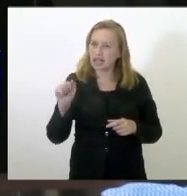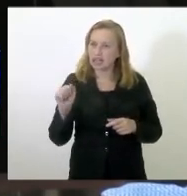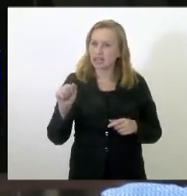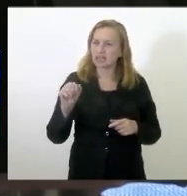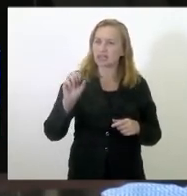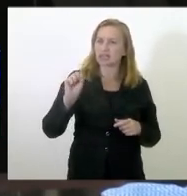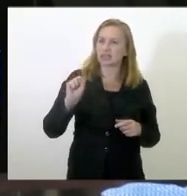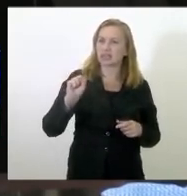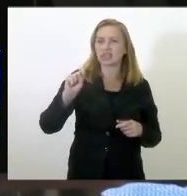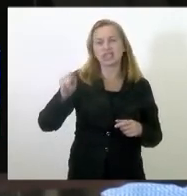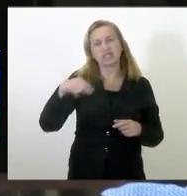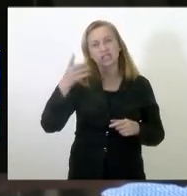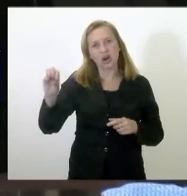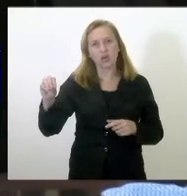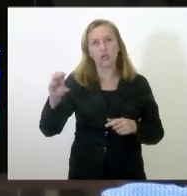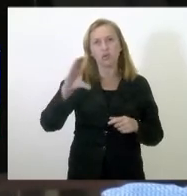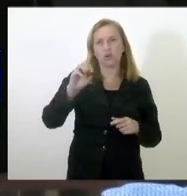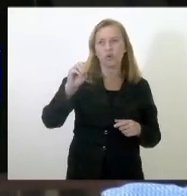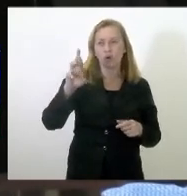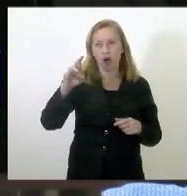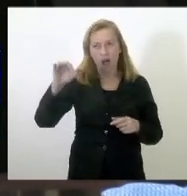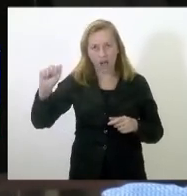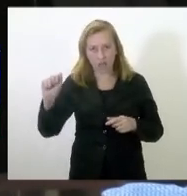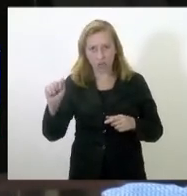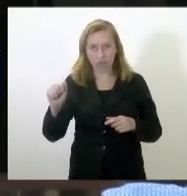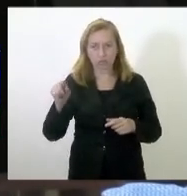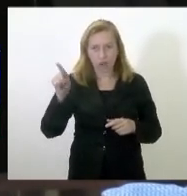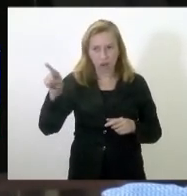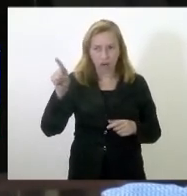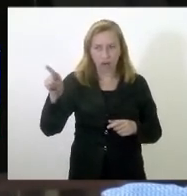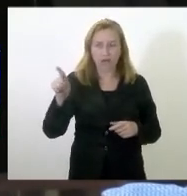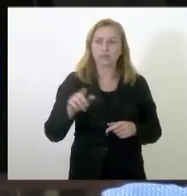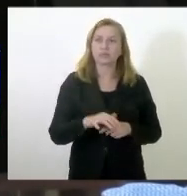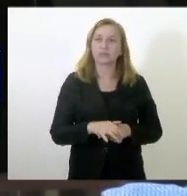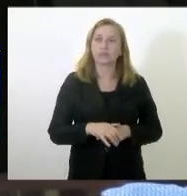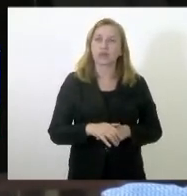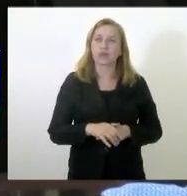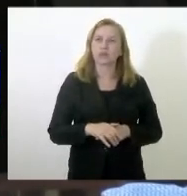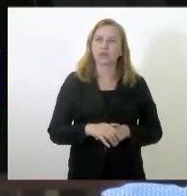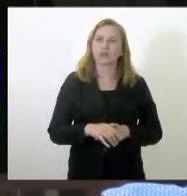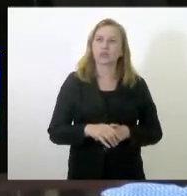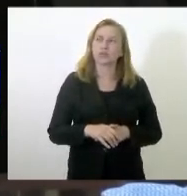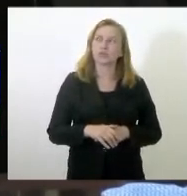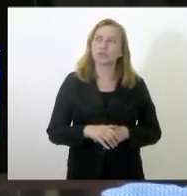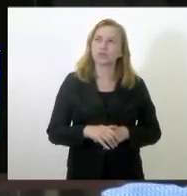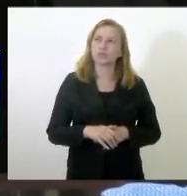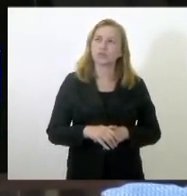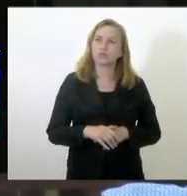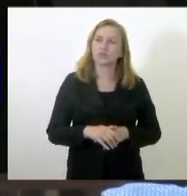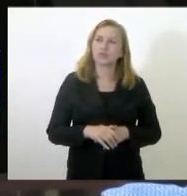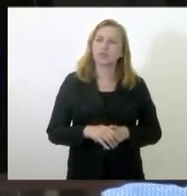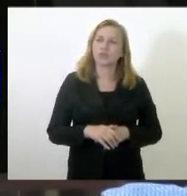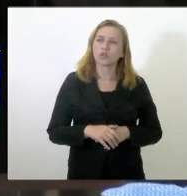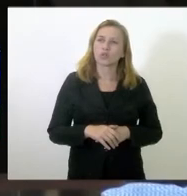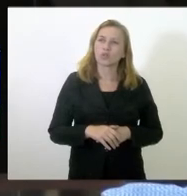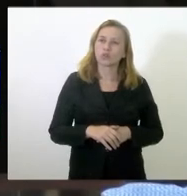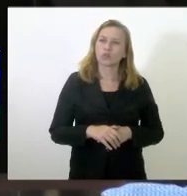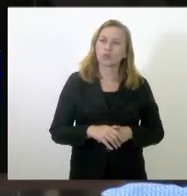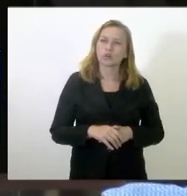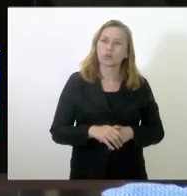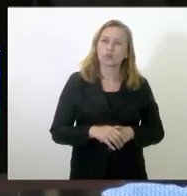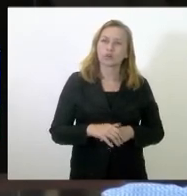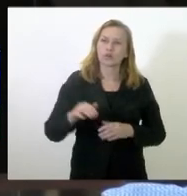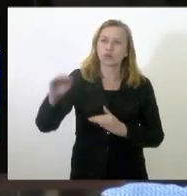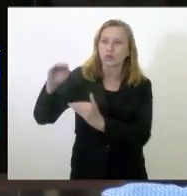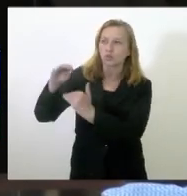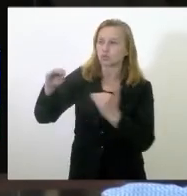Lagoa toca o solo, um luminoso enorme, ali com propaganda da Supera